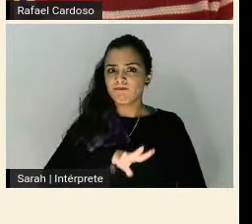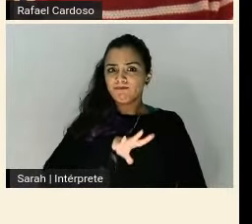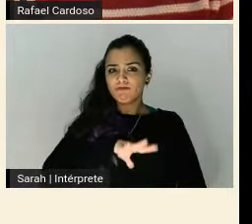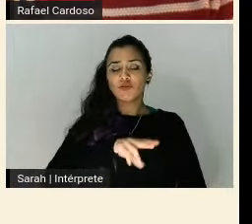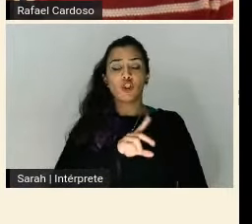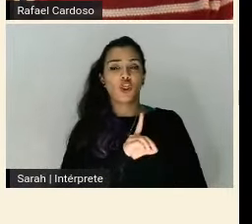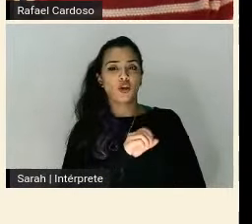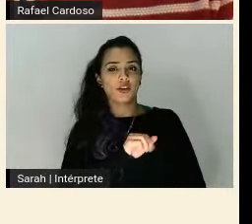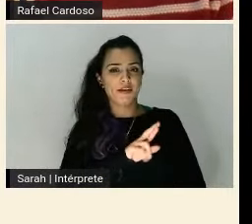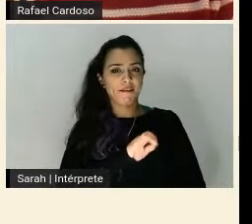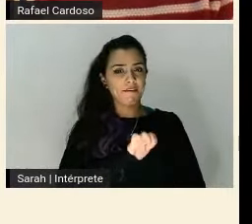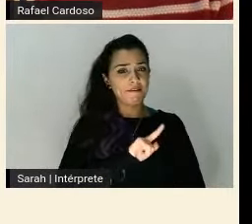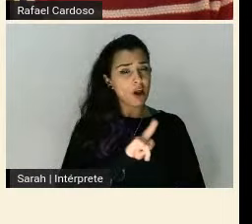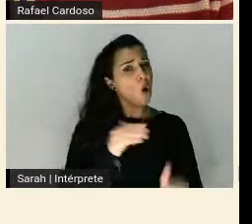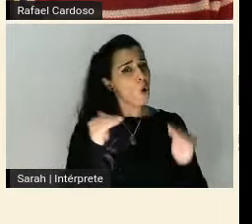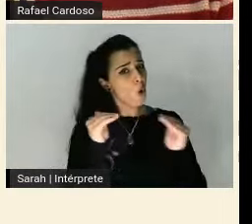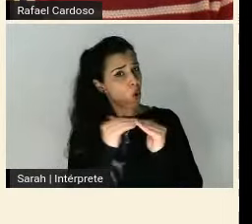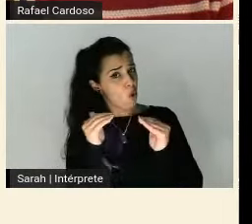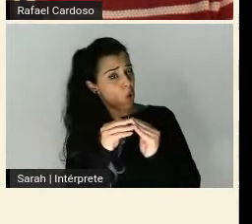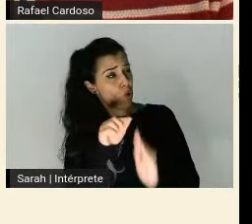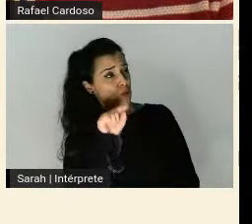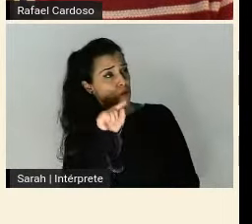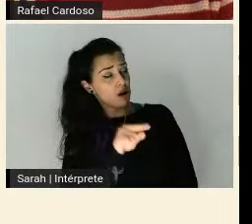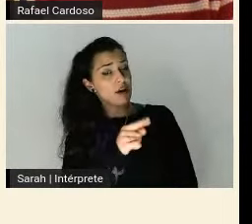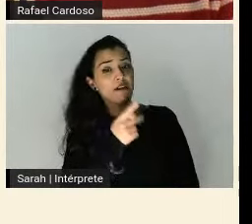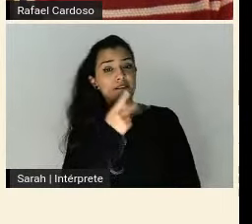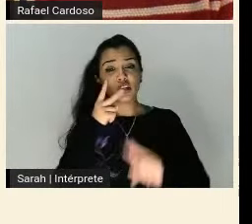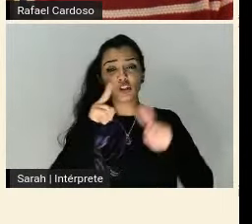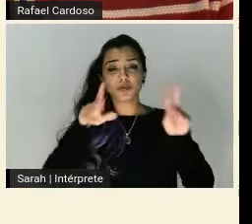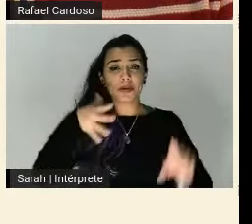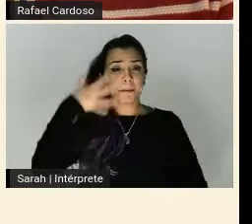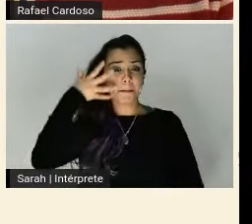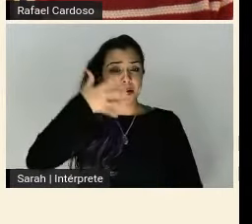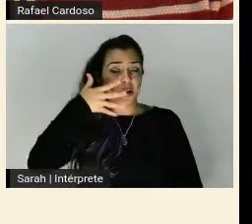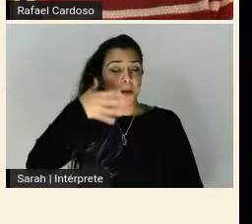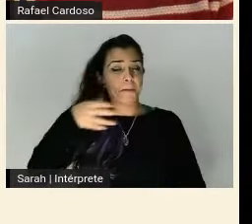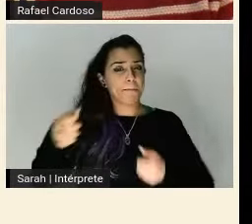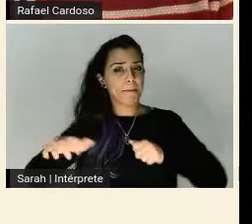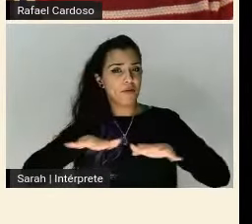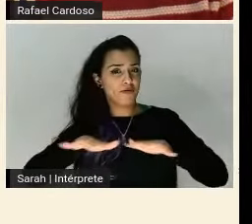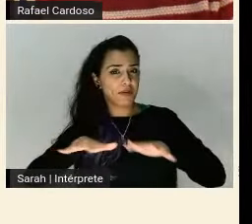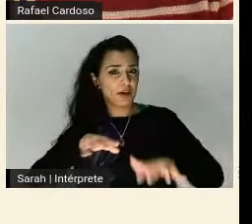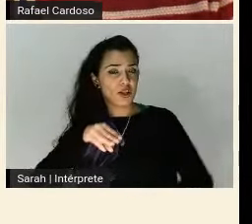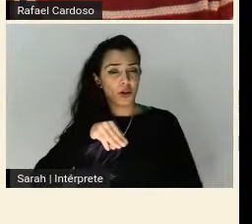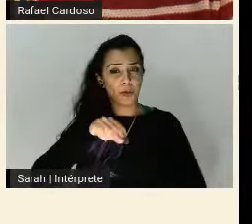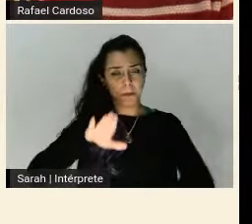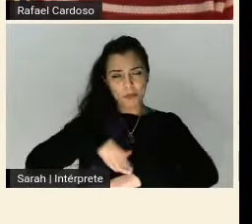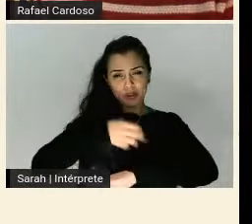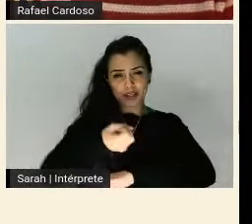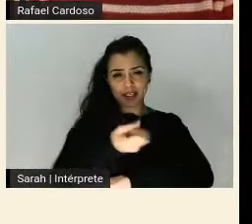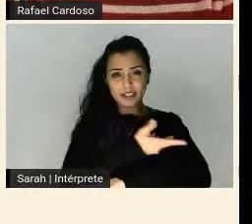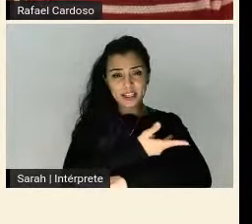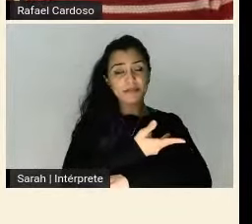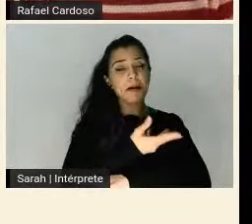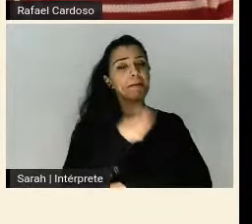de Mário e citou a palestra O Movimento Modernista para autorizar seu próprio desdém pela